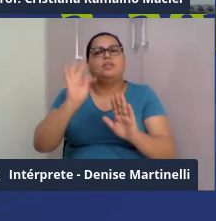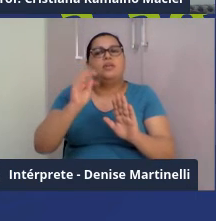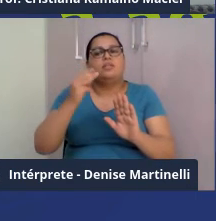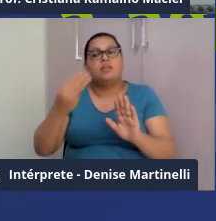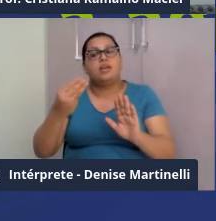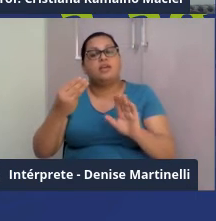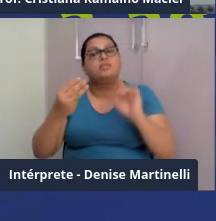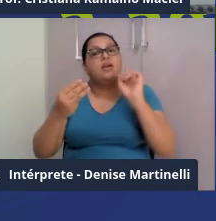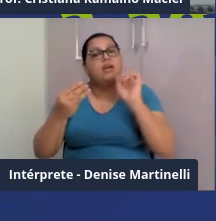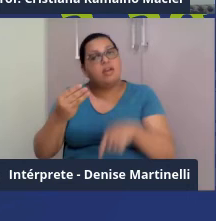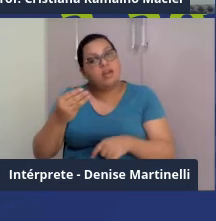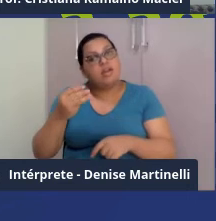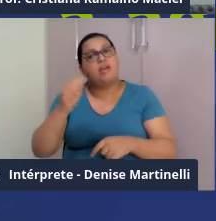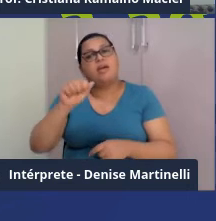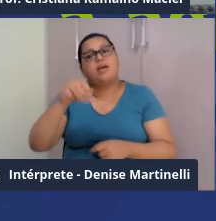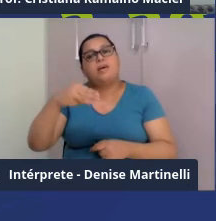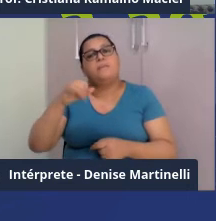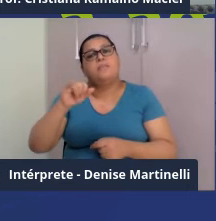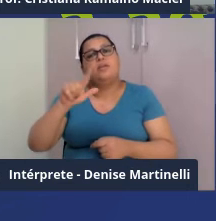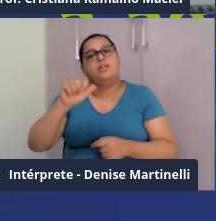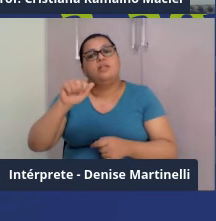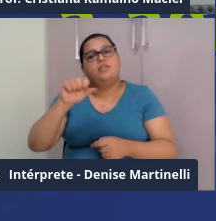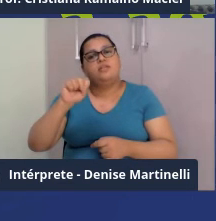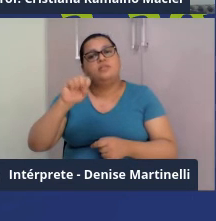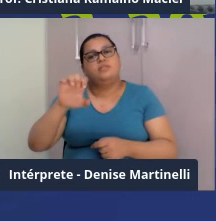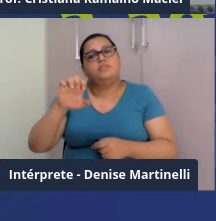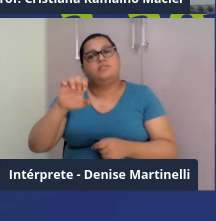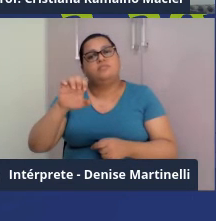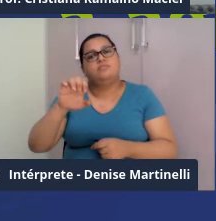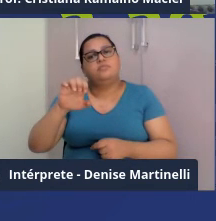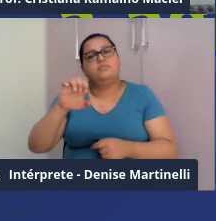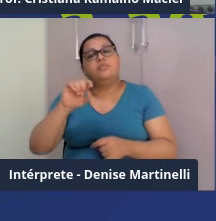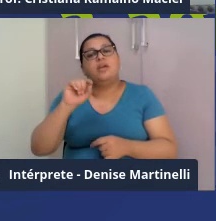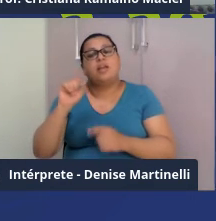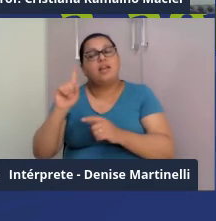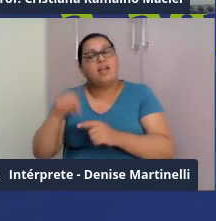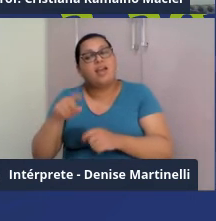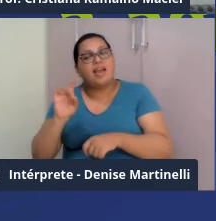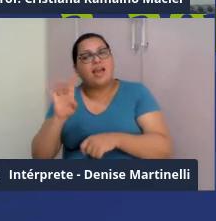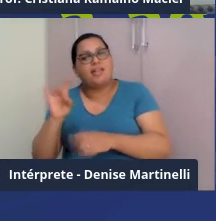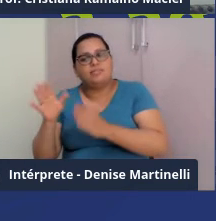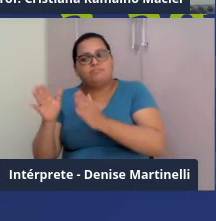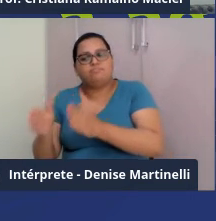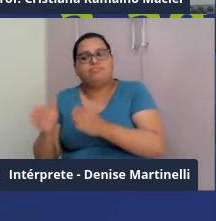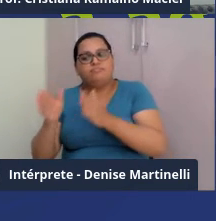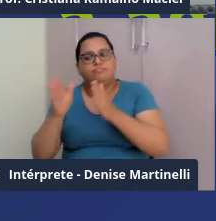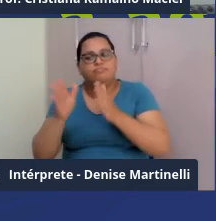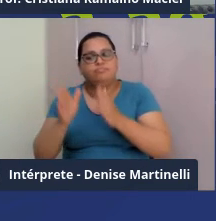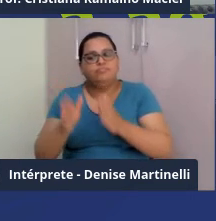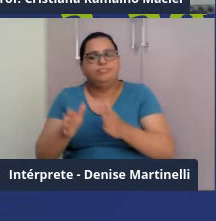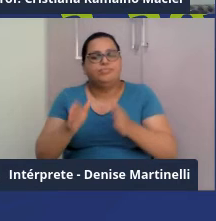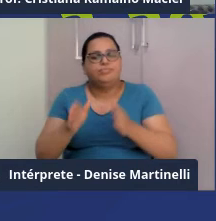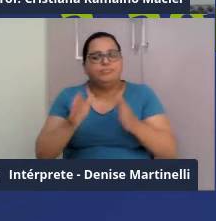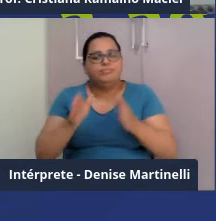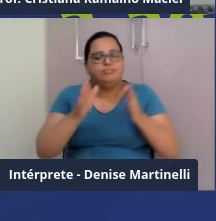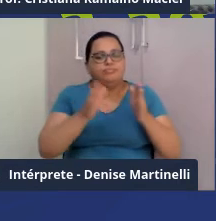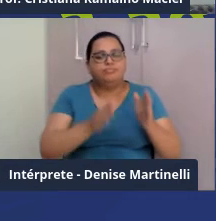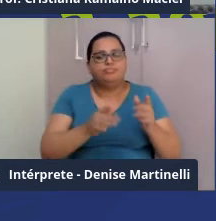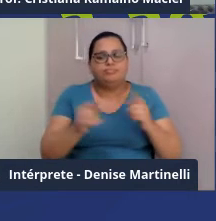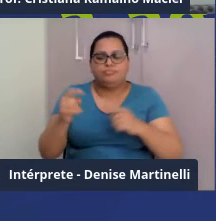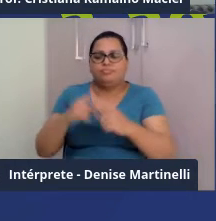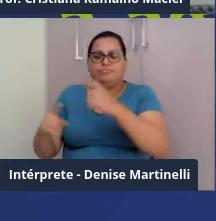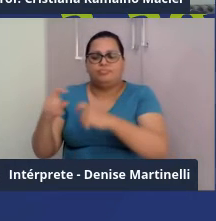Essas setinhas aqui correspondem aos estágios larvais que eu testei no experimento anterior. E olha a